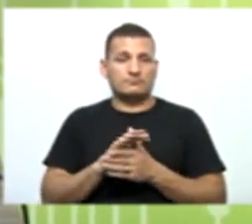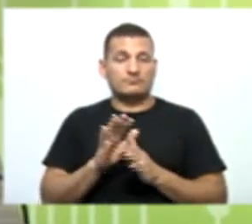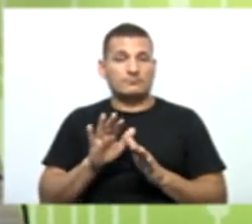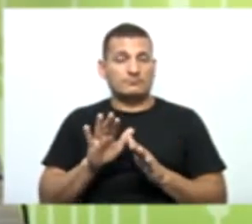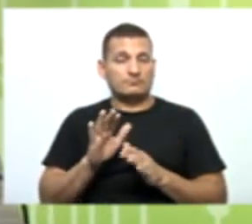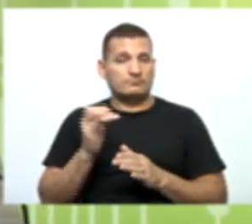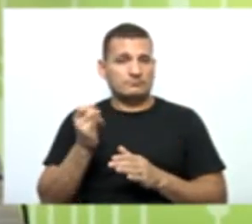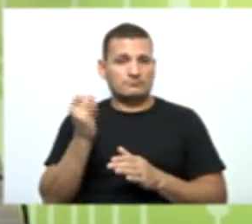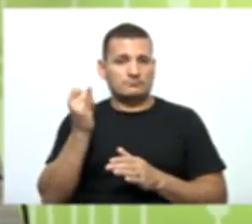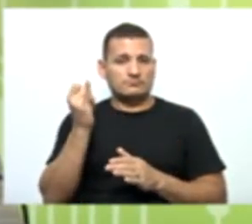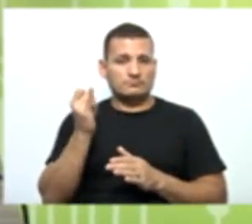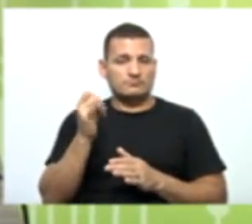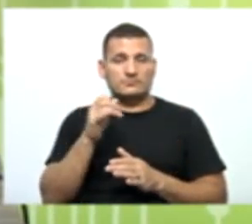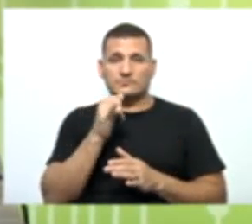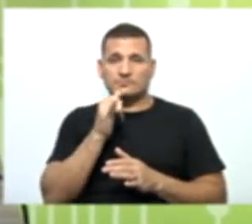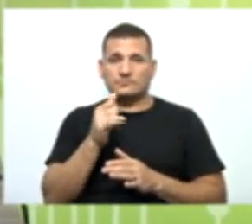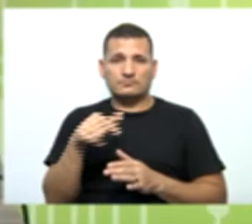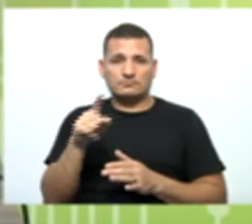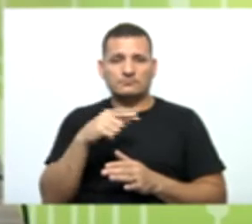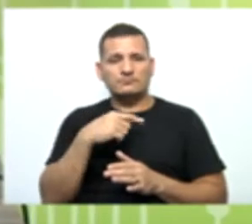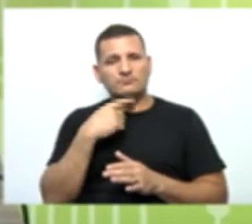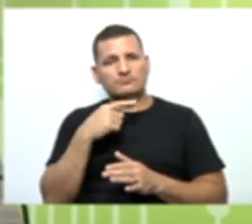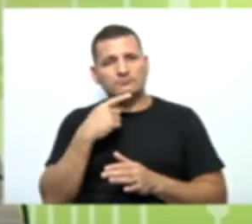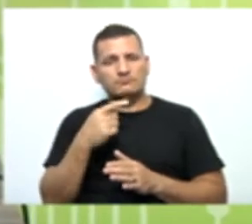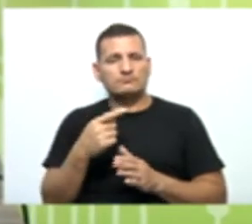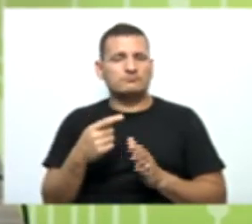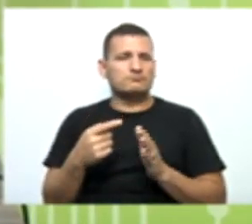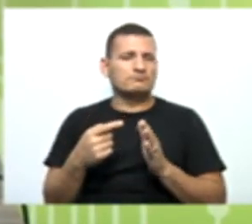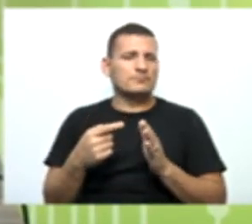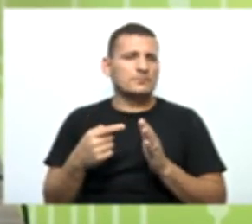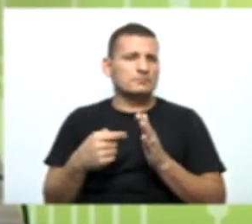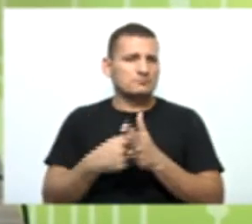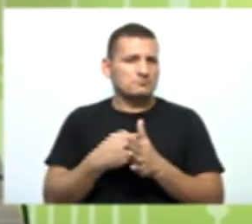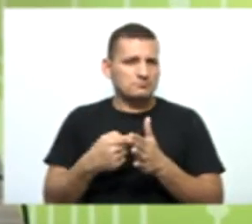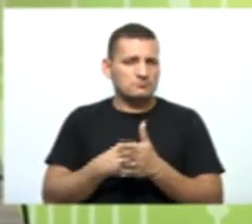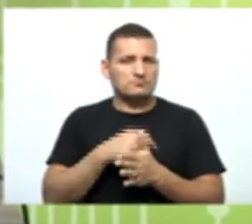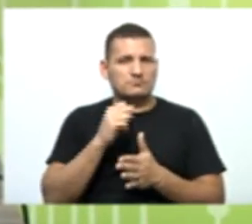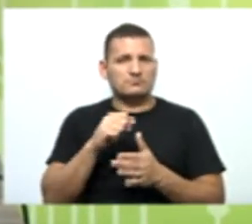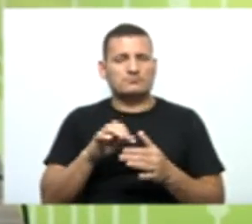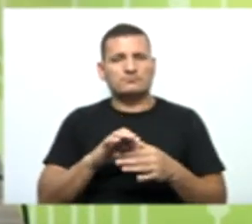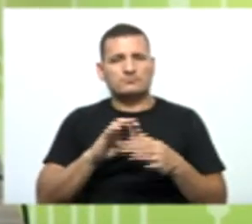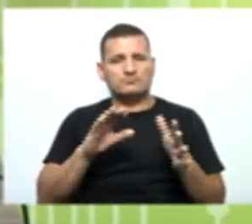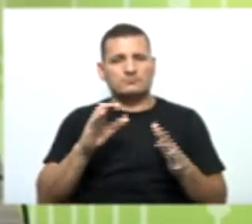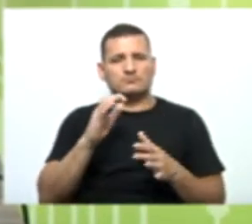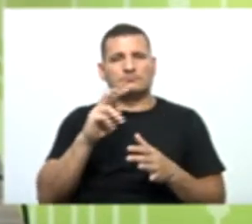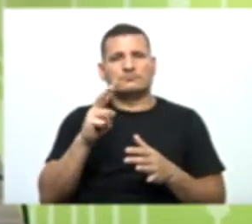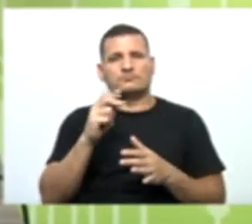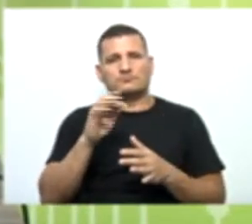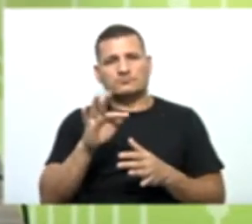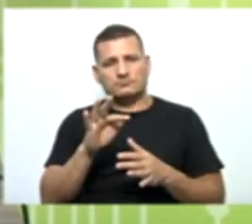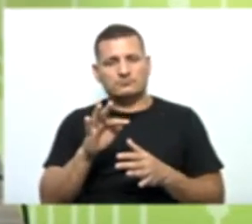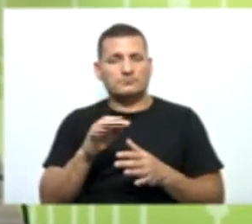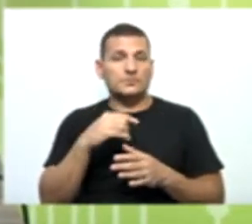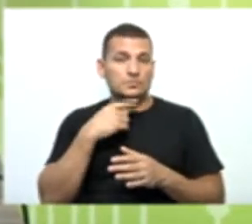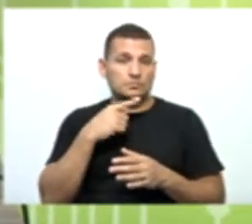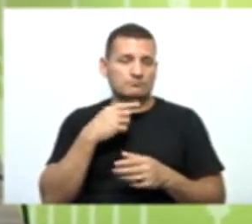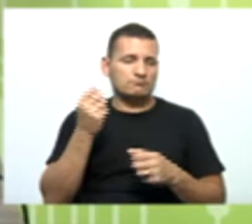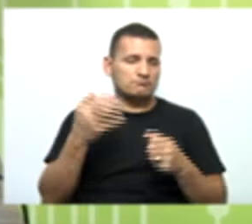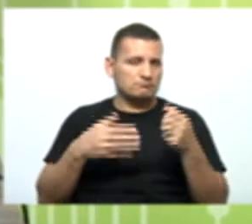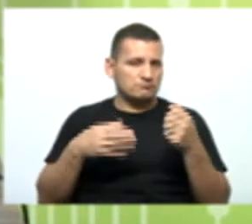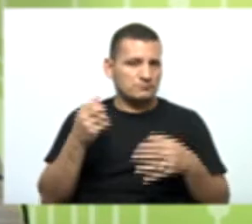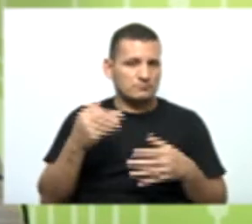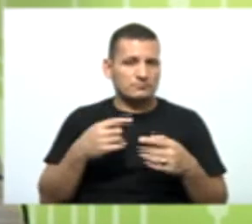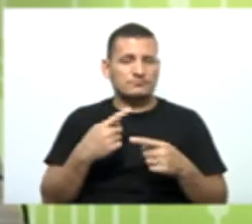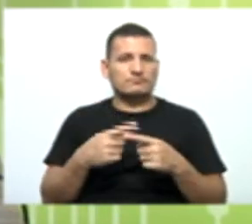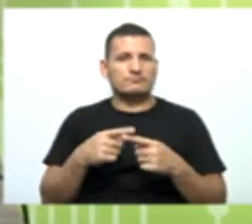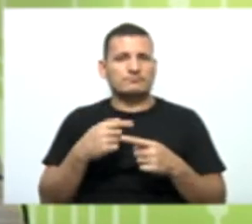importante, caso vocês tenham dúvidas, perguntarem. Pode perguntar no chat, certo? Nós vamos tirar as suas dúvidas, até porque, como eu falei